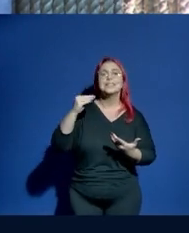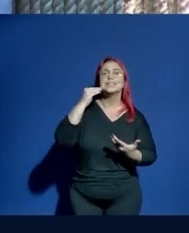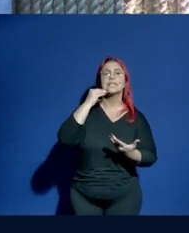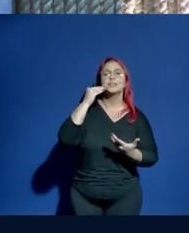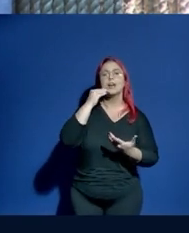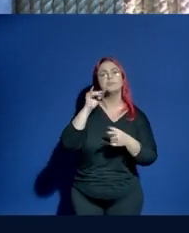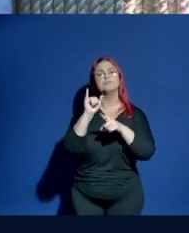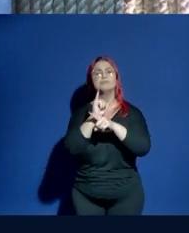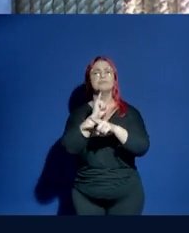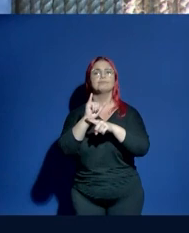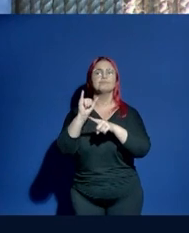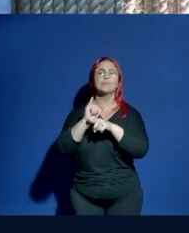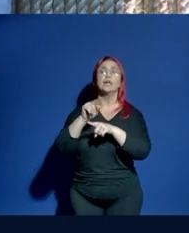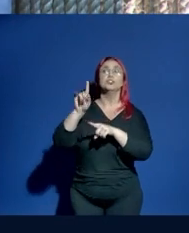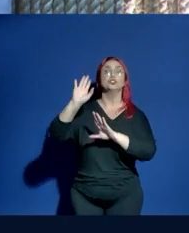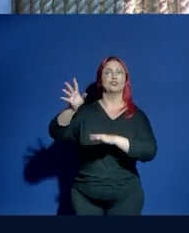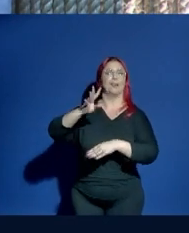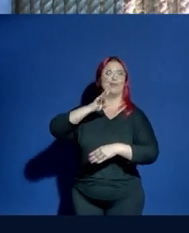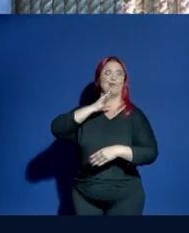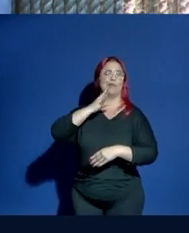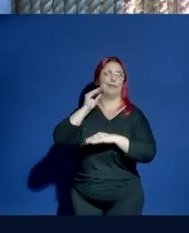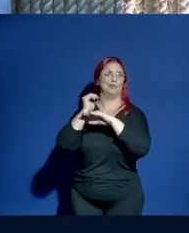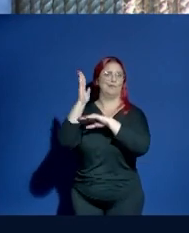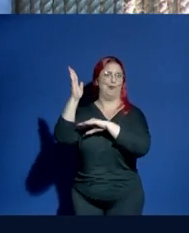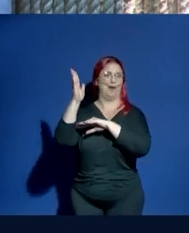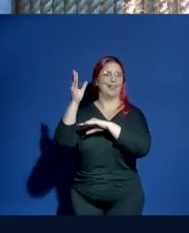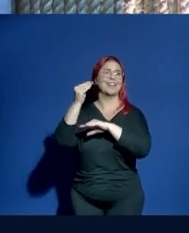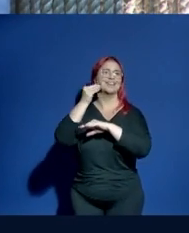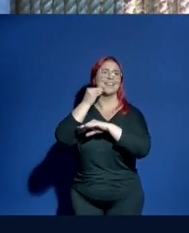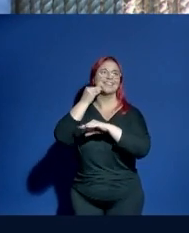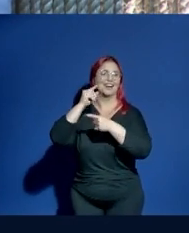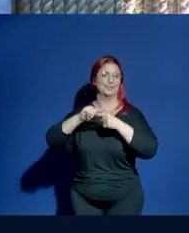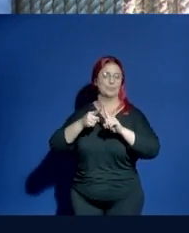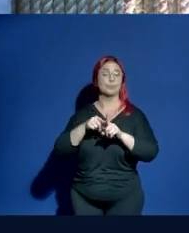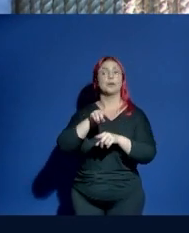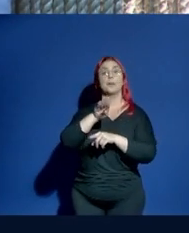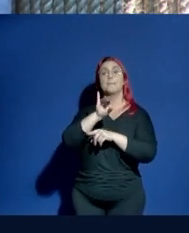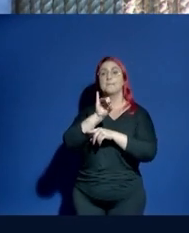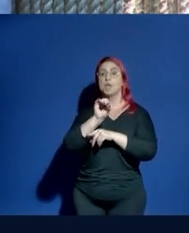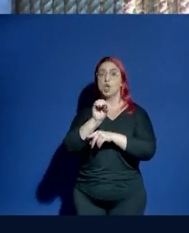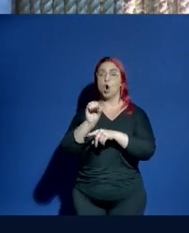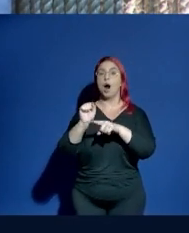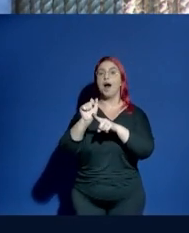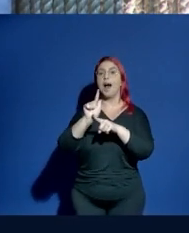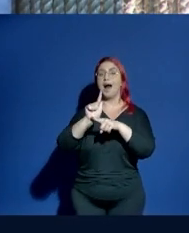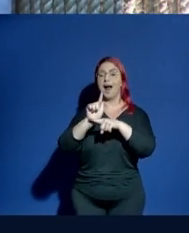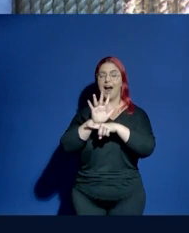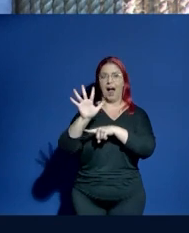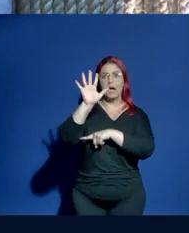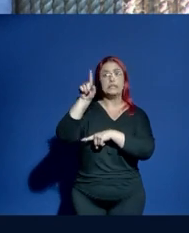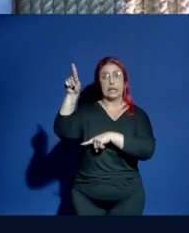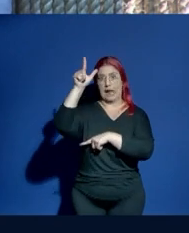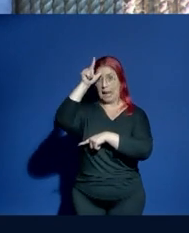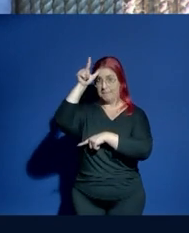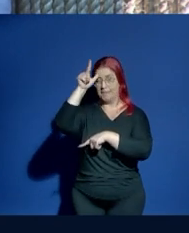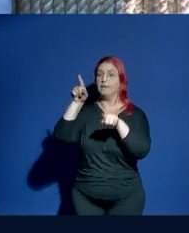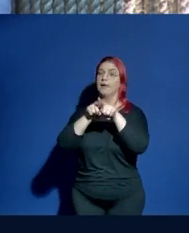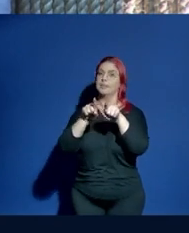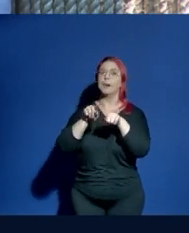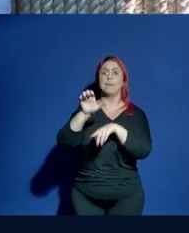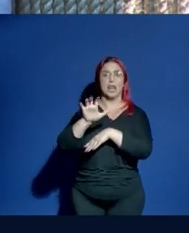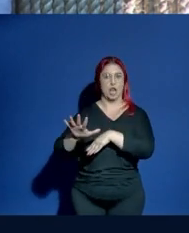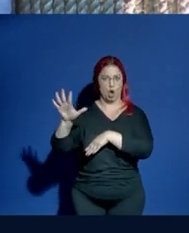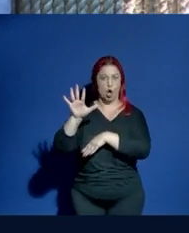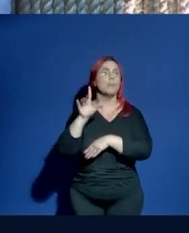tropicalizar o que ele já conhecem muito bem lá fora Lembrando que biogás é uma tecnologia absolutamente dominada na Alemanha e na Europa como